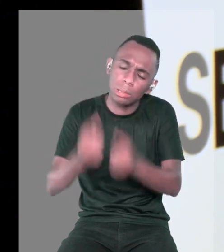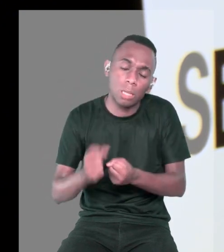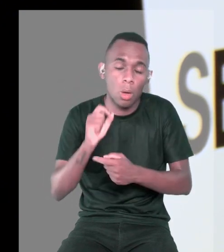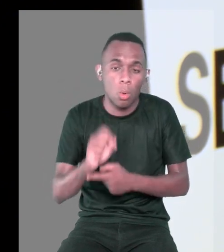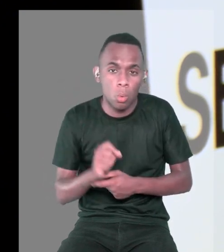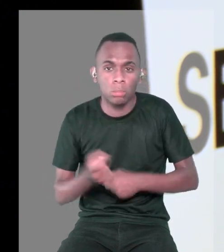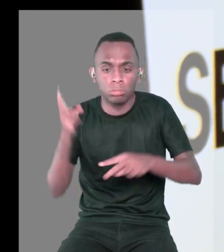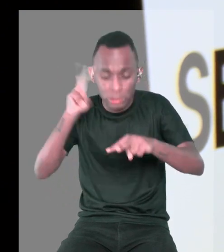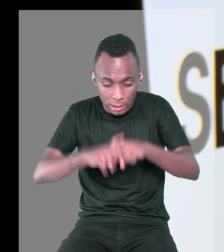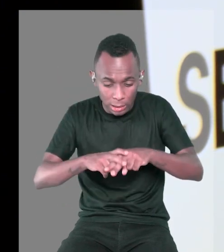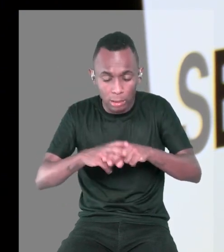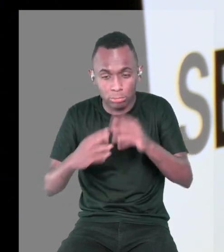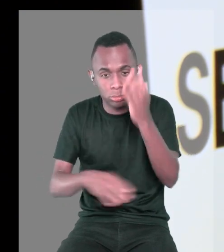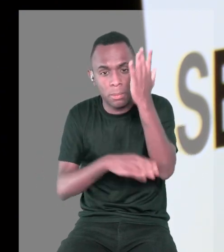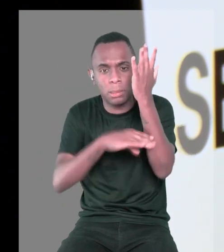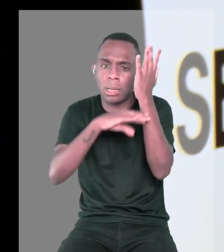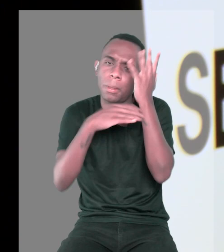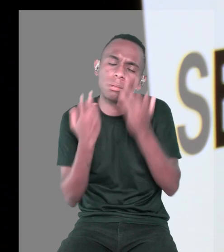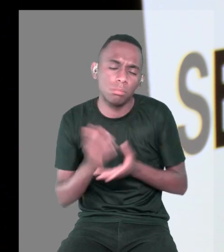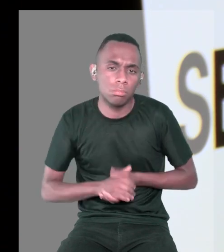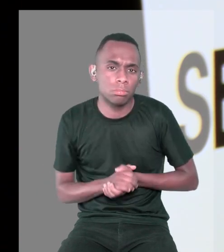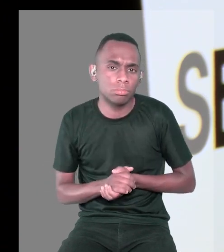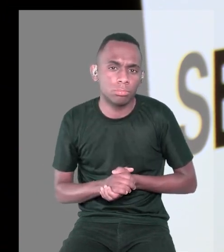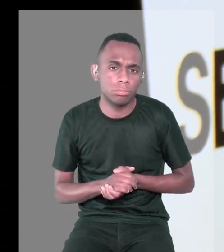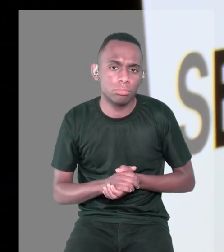grado, trancafiar-se em seu apartamento?